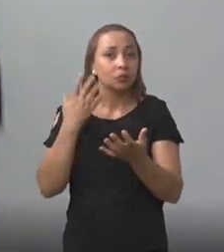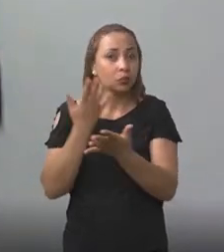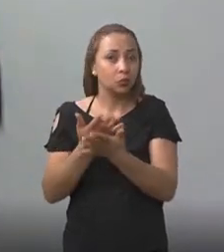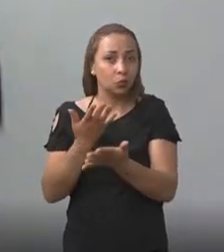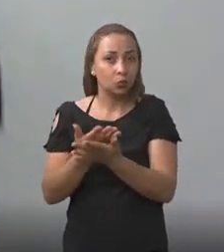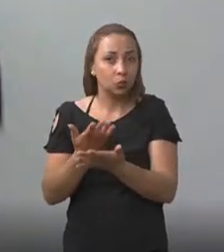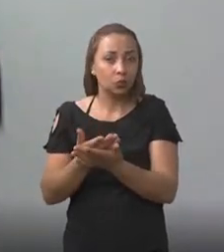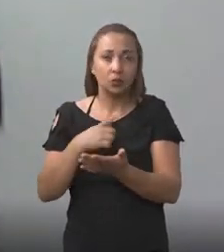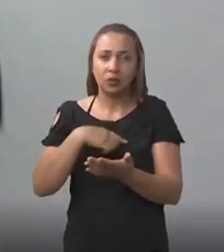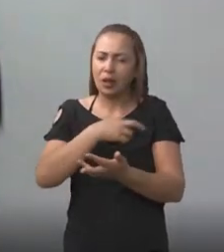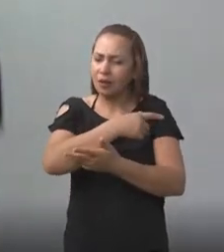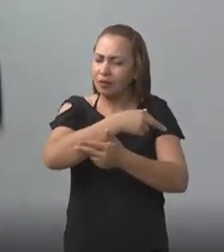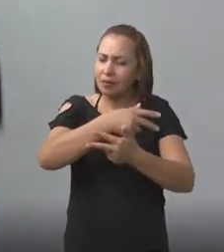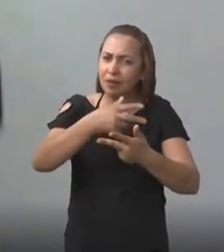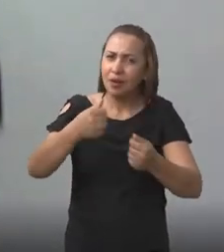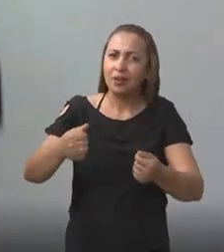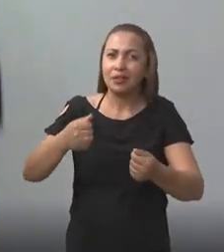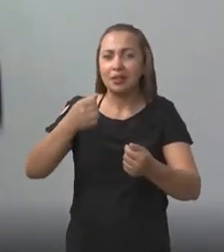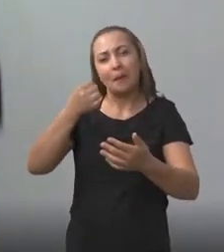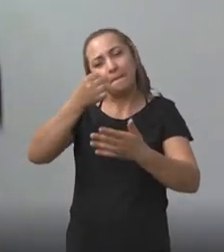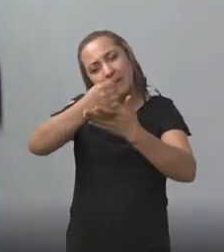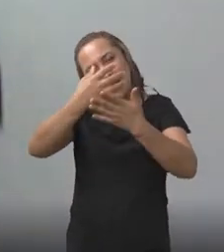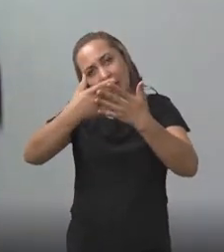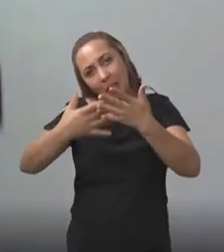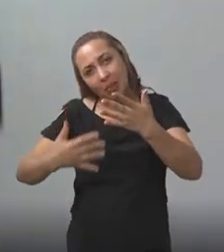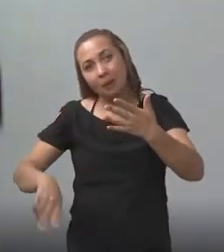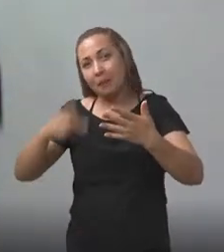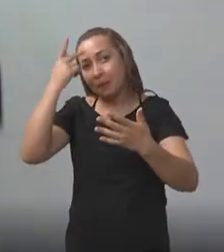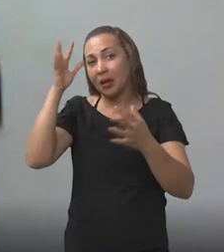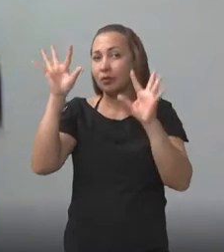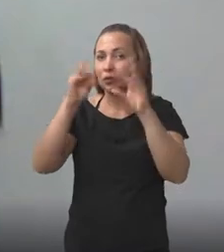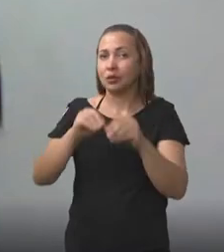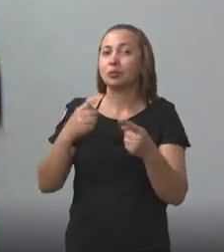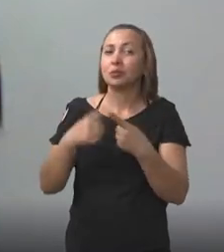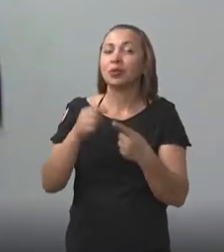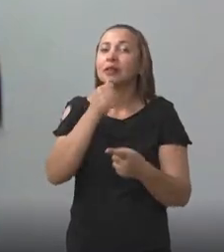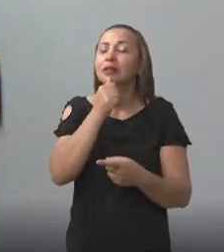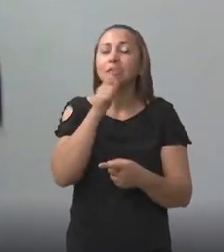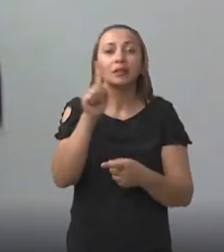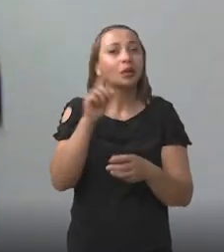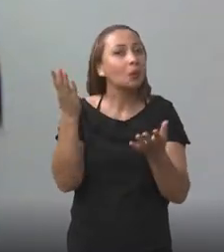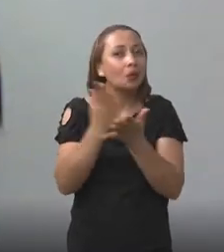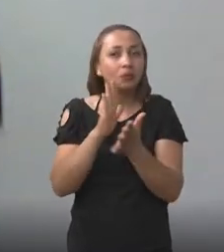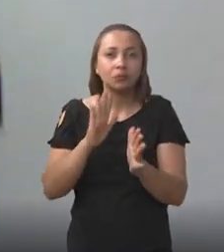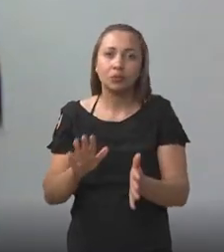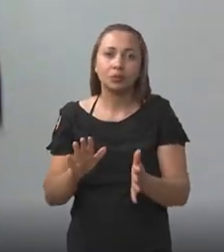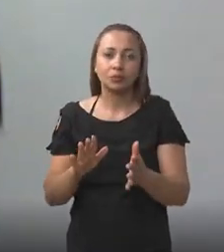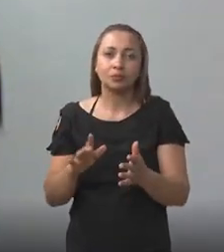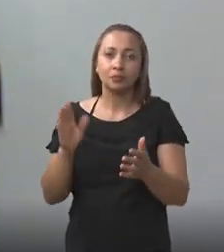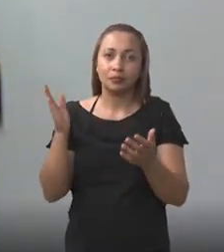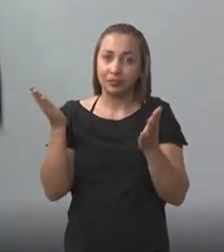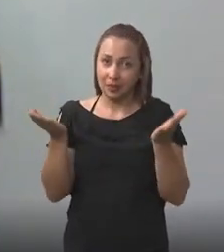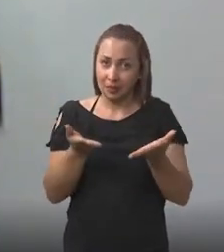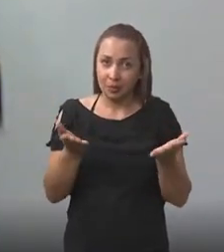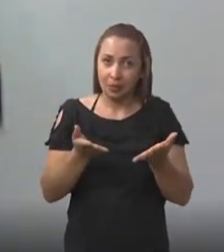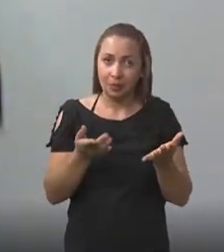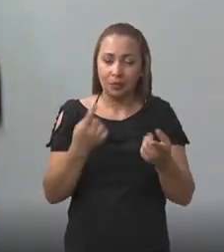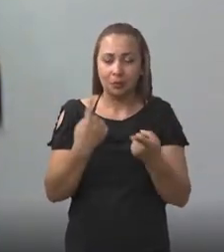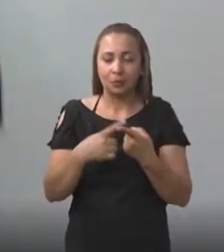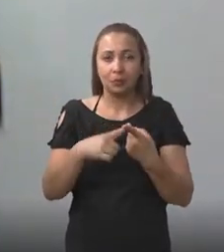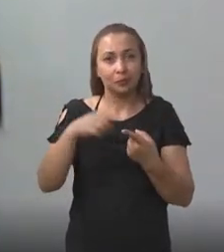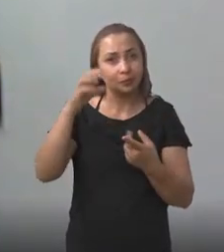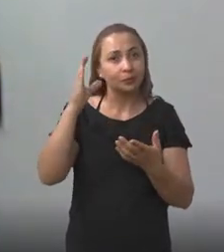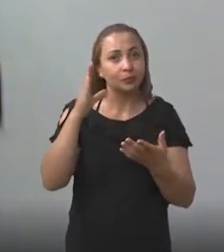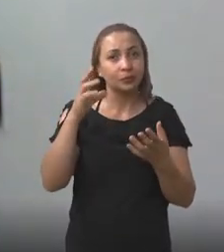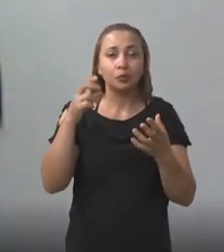ele tem várias coisas ainda para a gente concluir, porque ainda não acabou. Esse primeiro momento, por conta